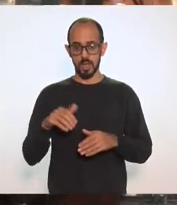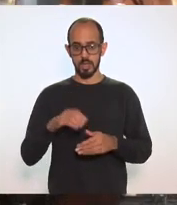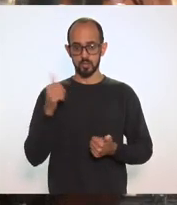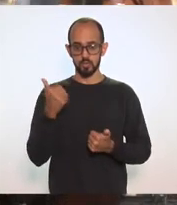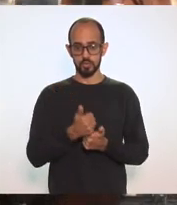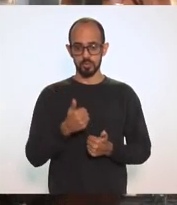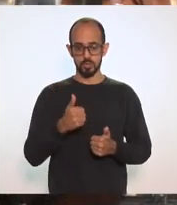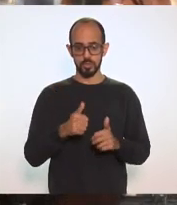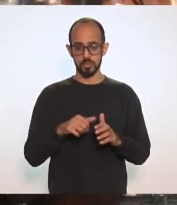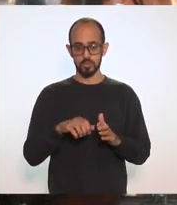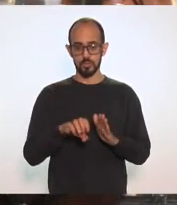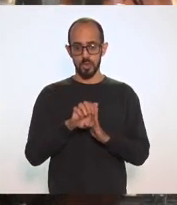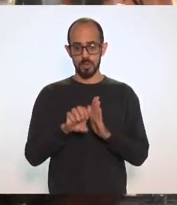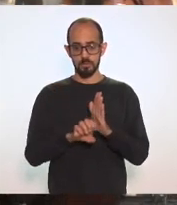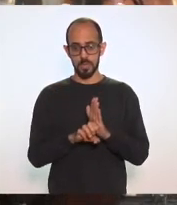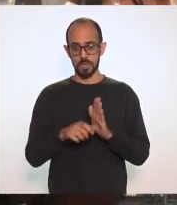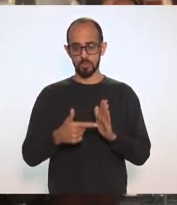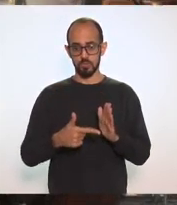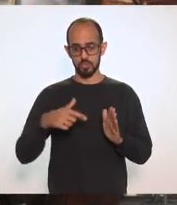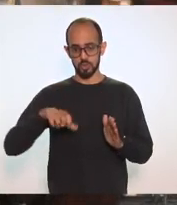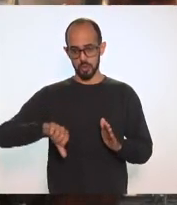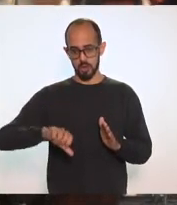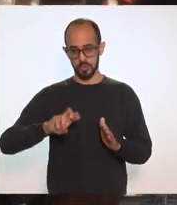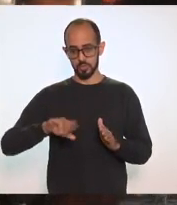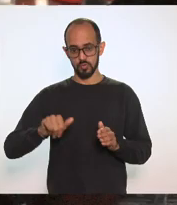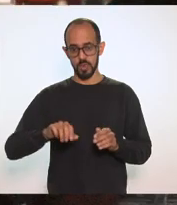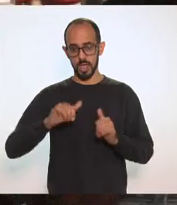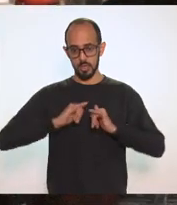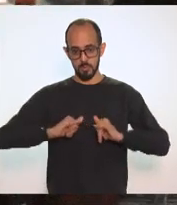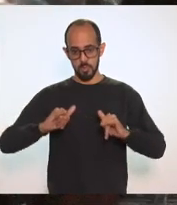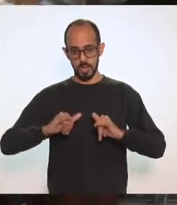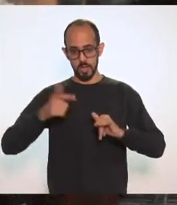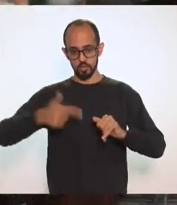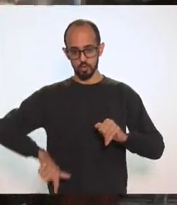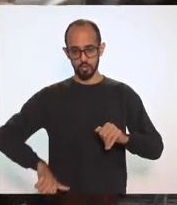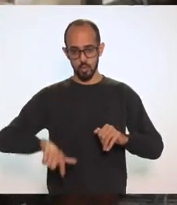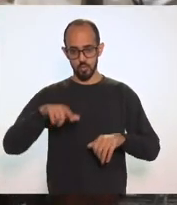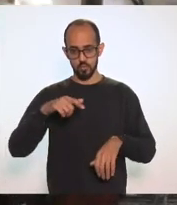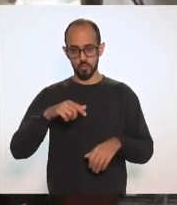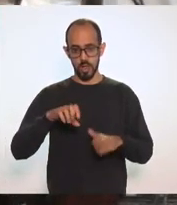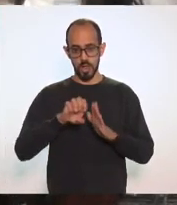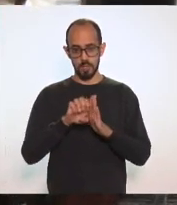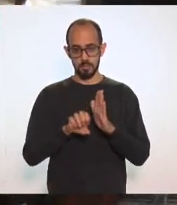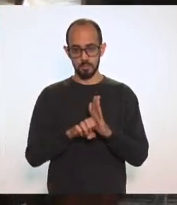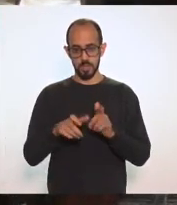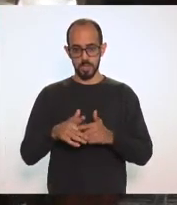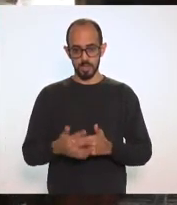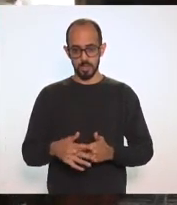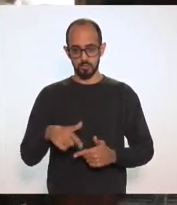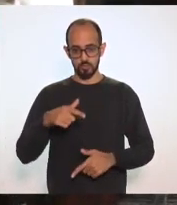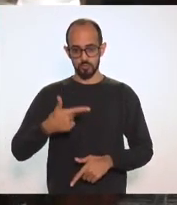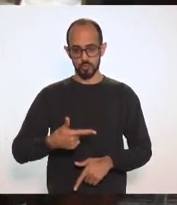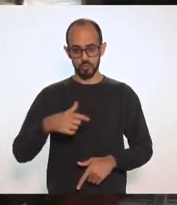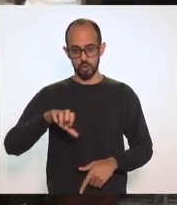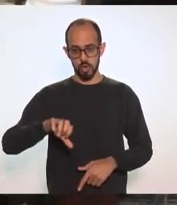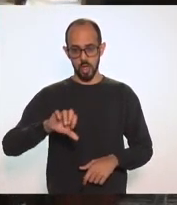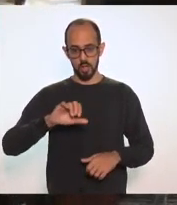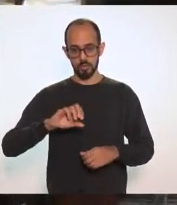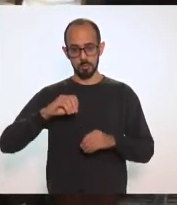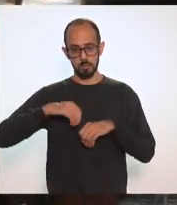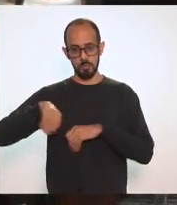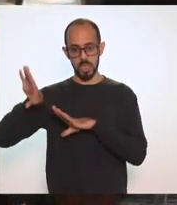emenda 29. Vamos republicar o substitutivo e remeter ao Palácio. Pode ser, deputado